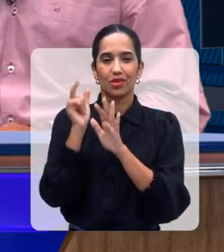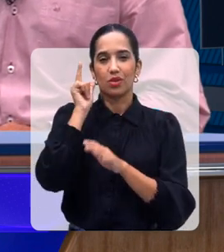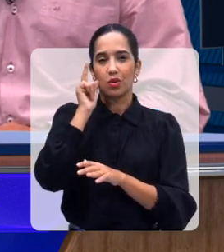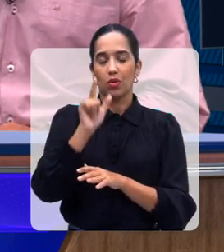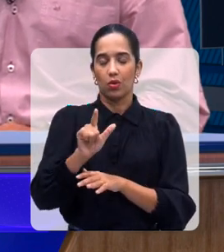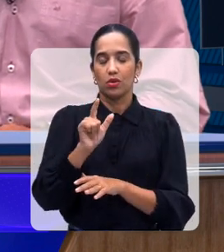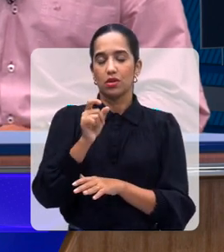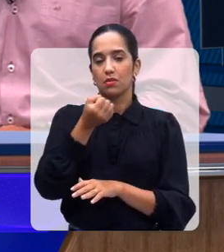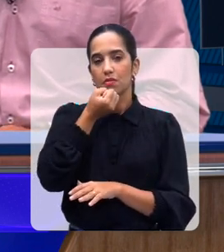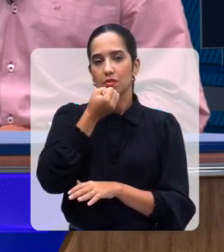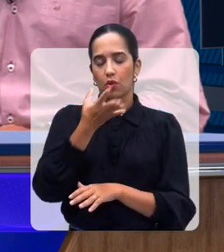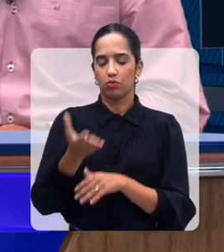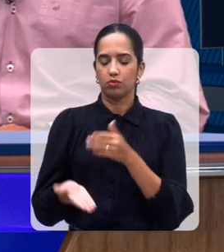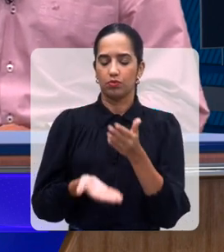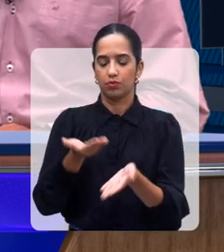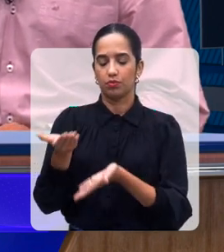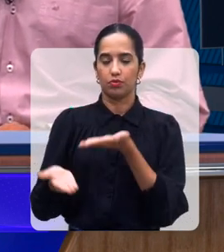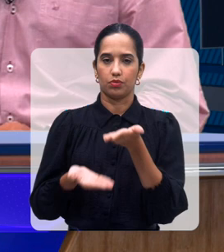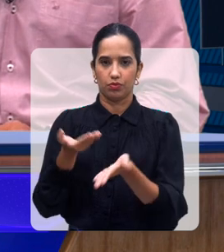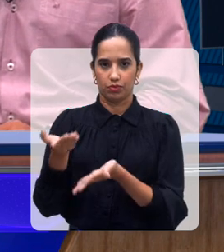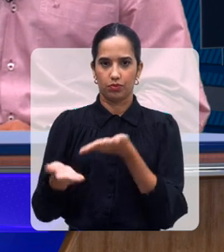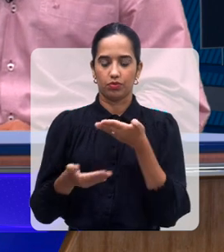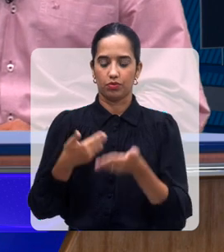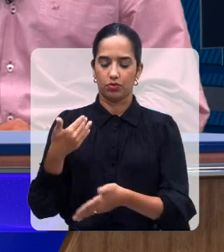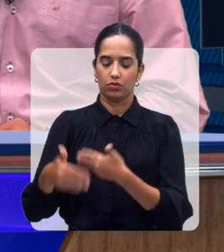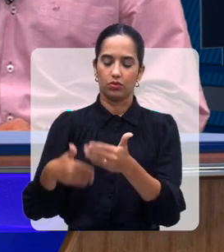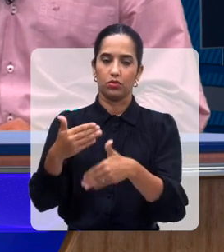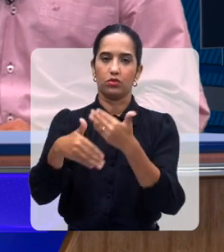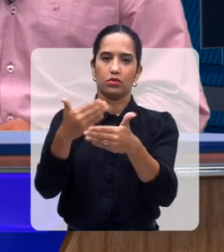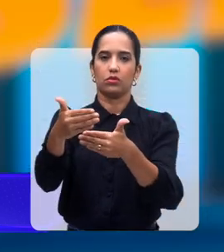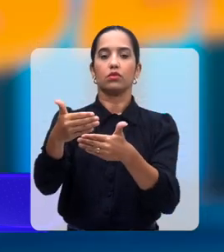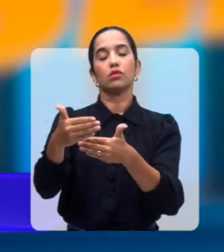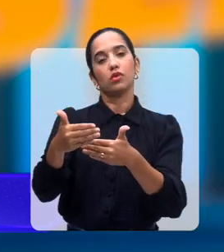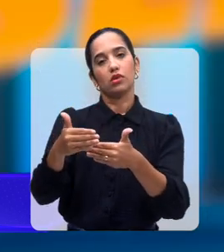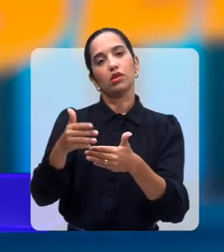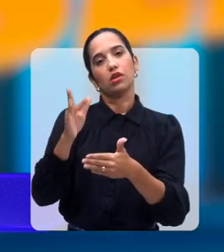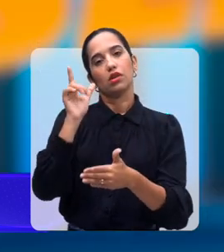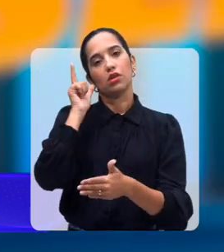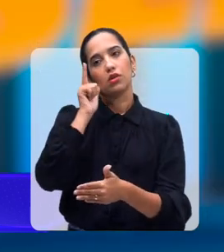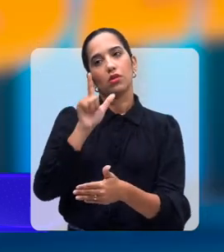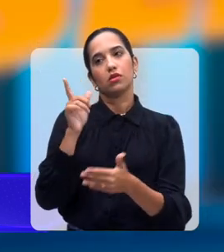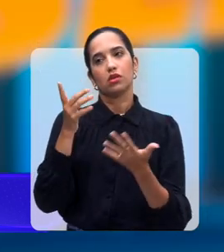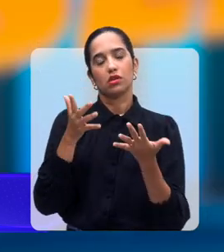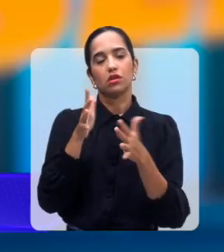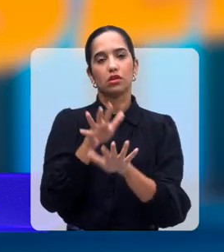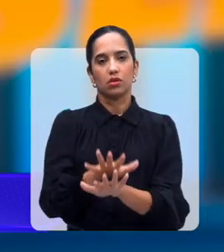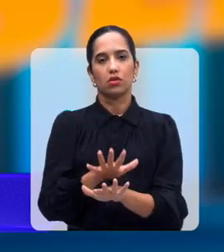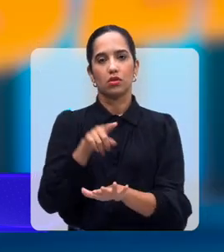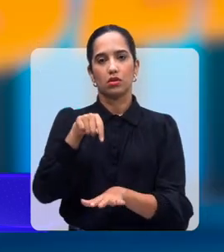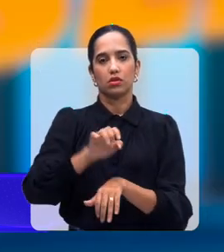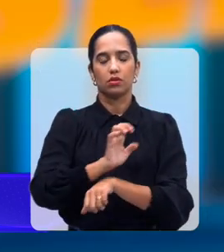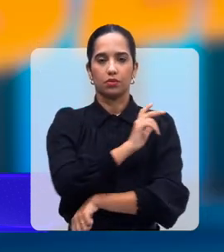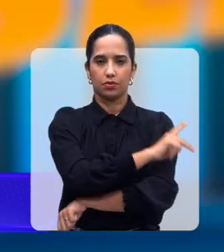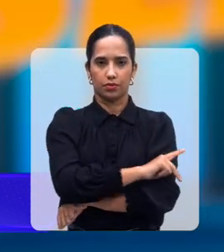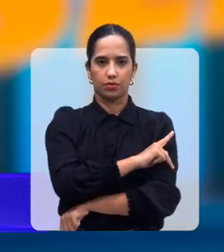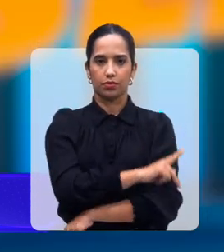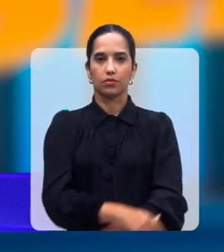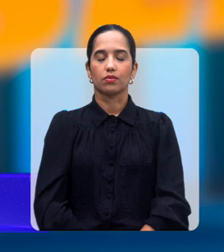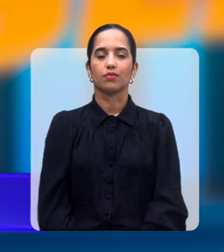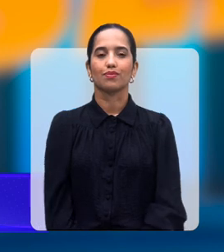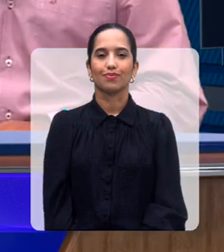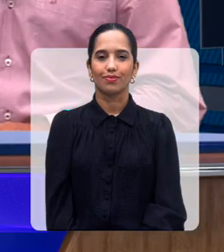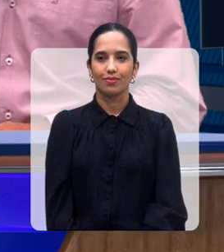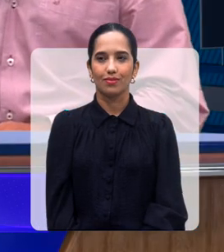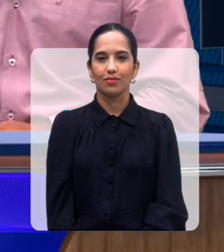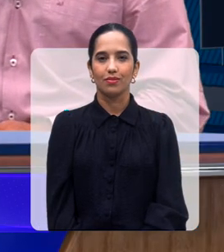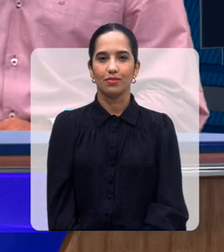elas vão dar um ganho muito grande, elas em execução vão dar um ganho muito grande para a questão da inclusão. Aqui no Piauí, Chico. Falar em